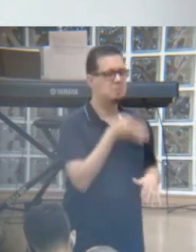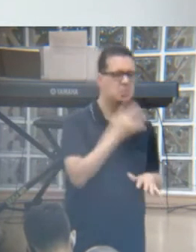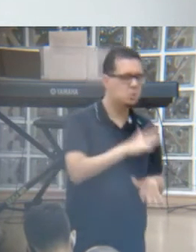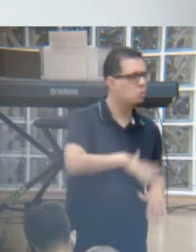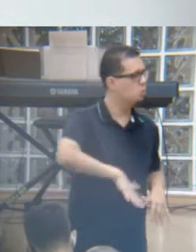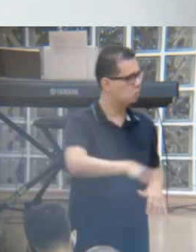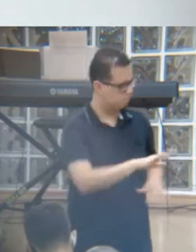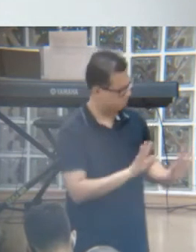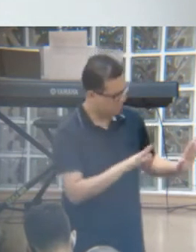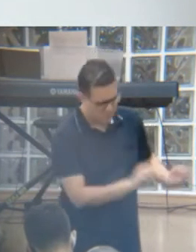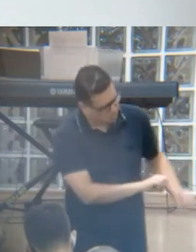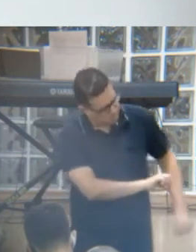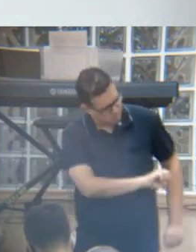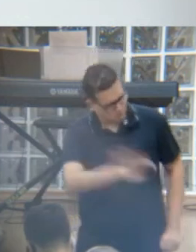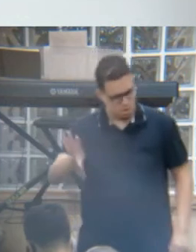Ali eu vou te ensinar